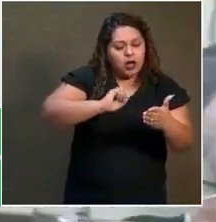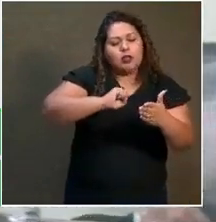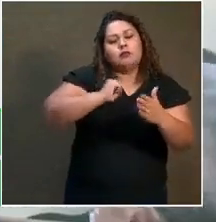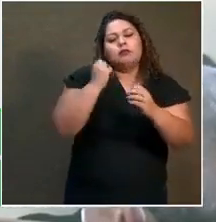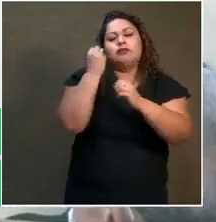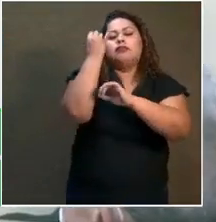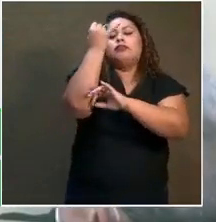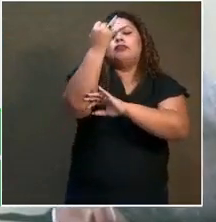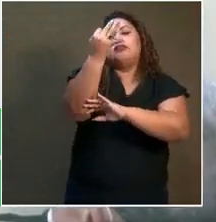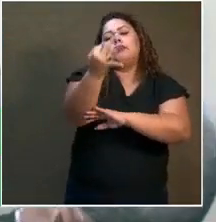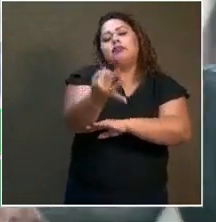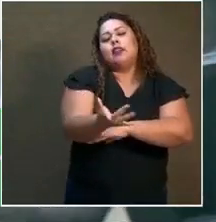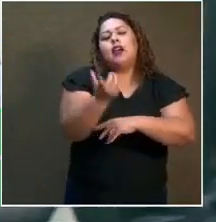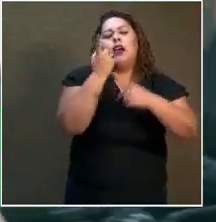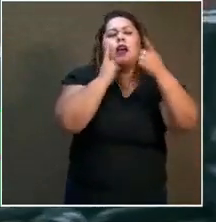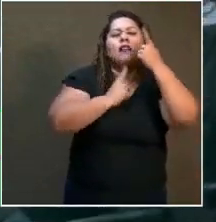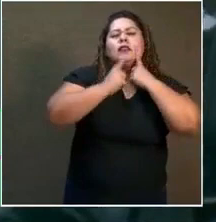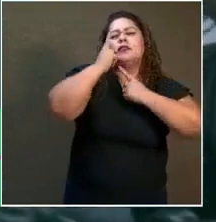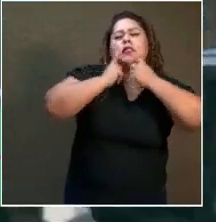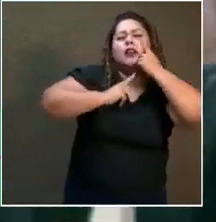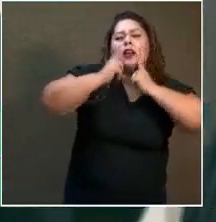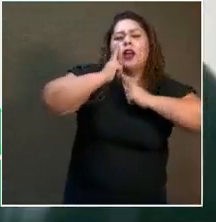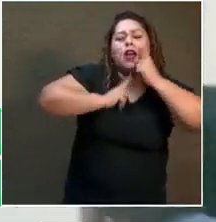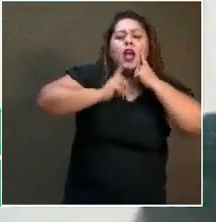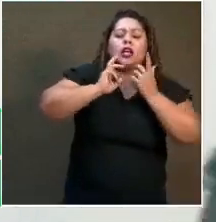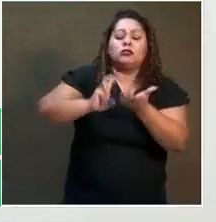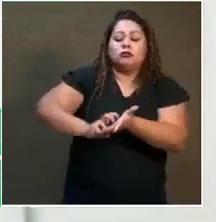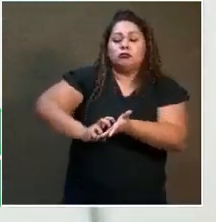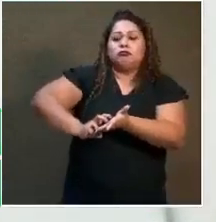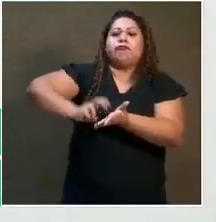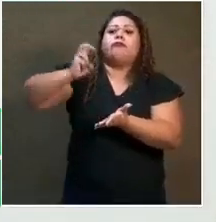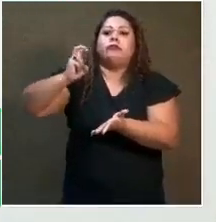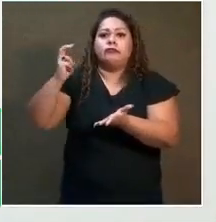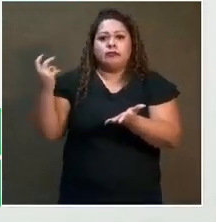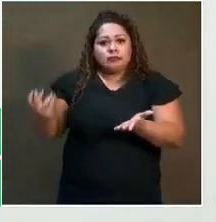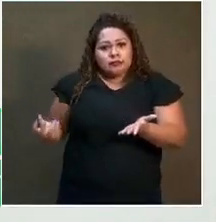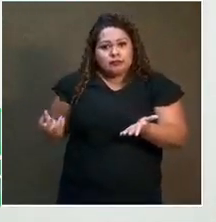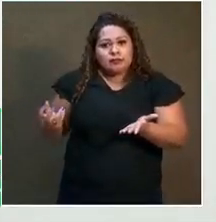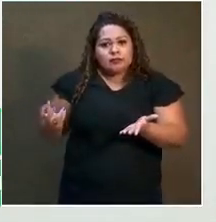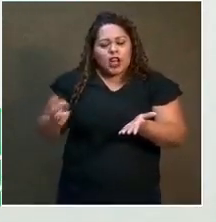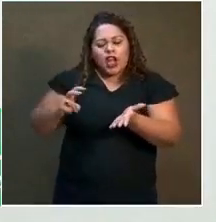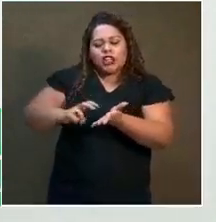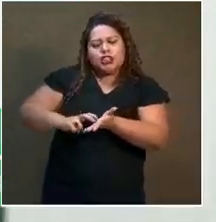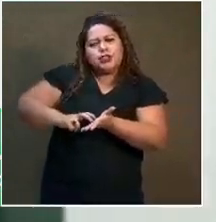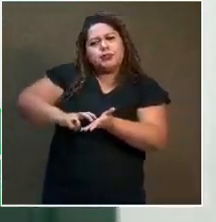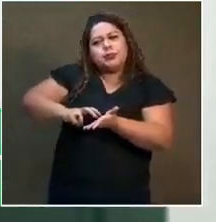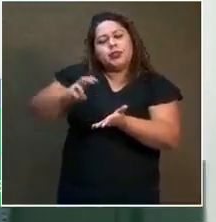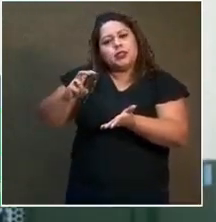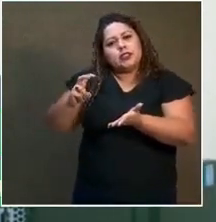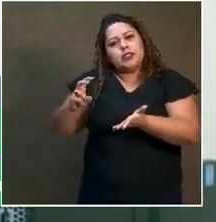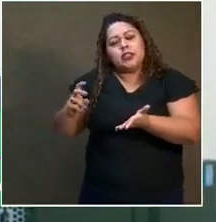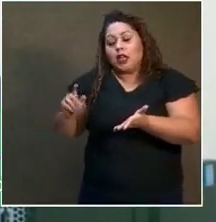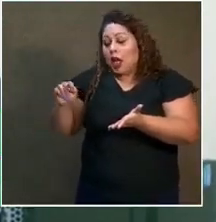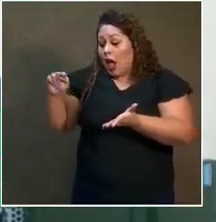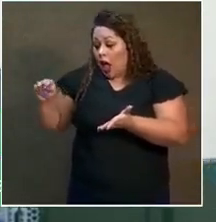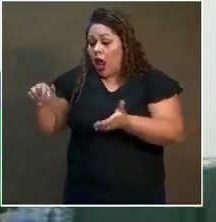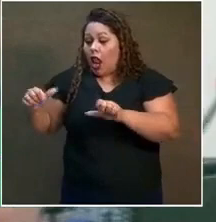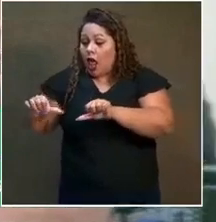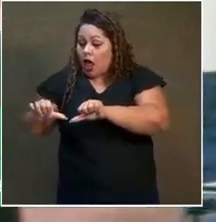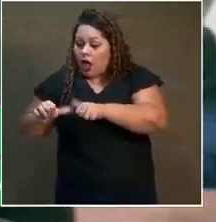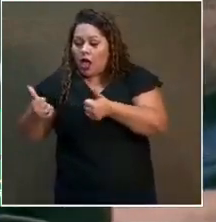lado dela, na manhã seguinte. Terceiro ponto. Na manhã seguinte, ela terminou,